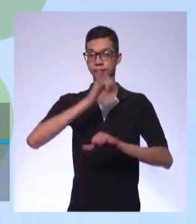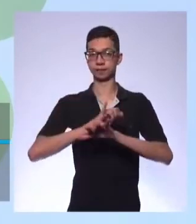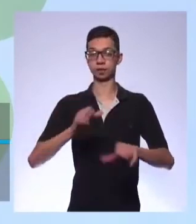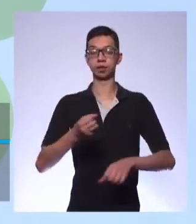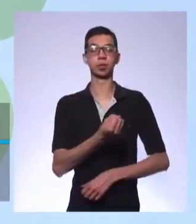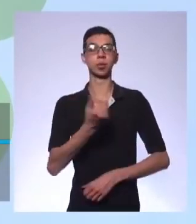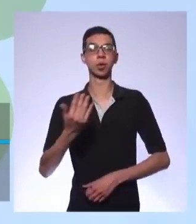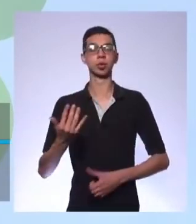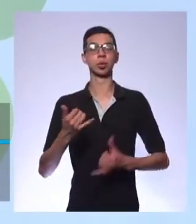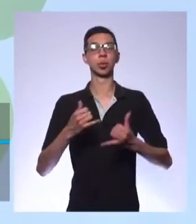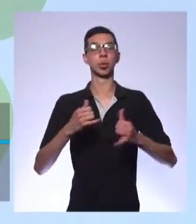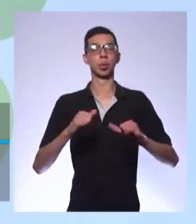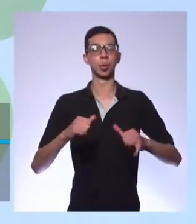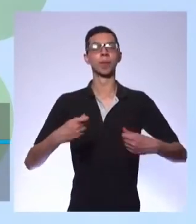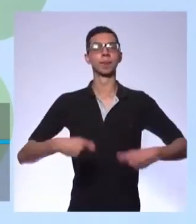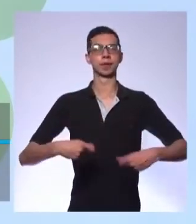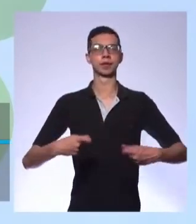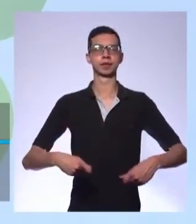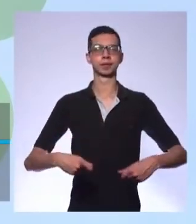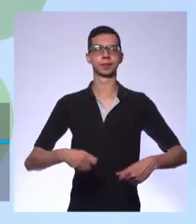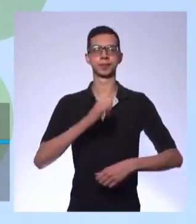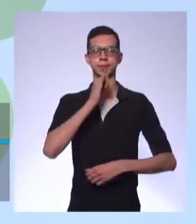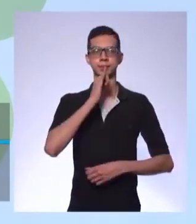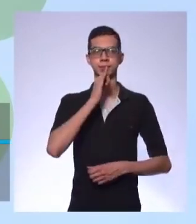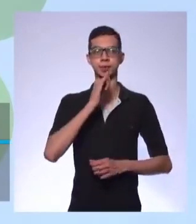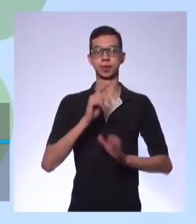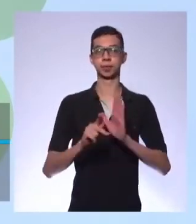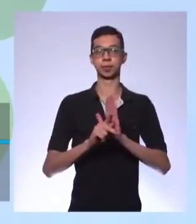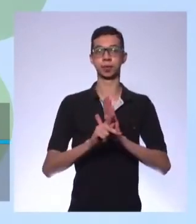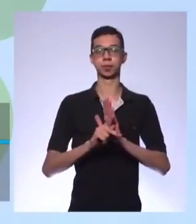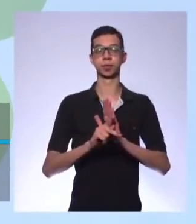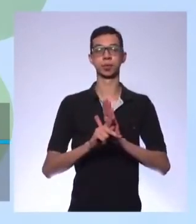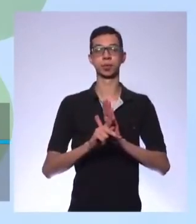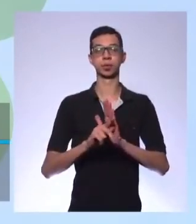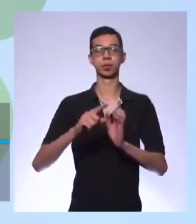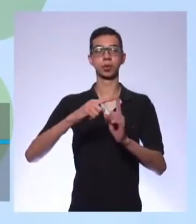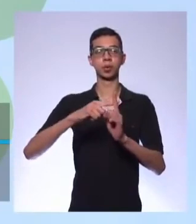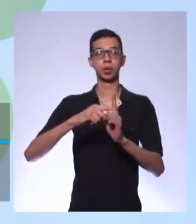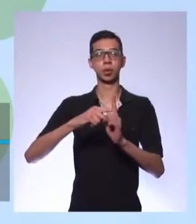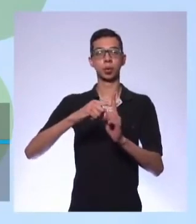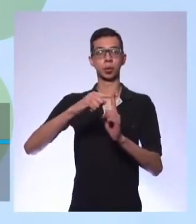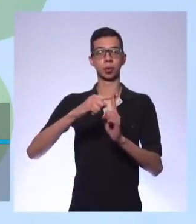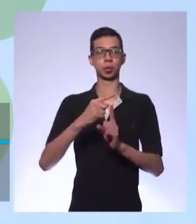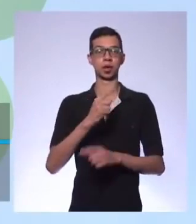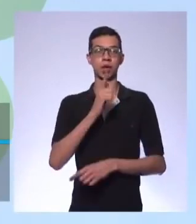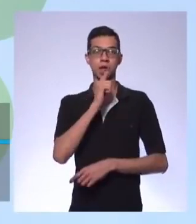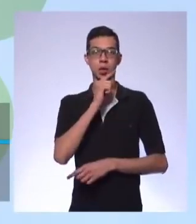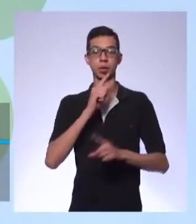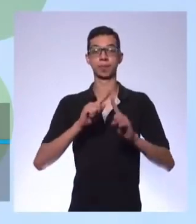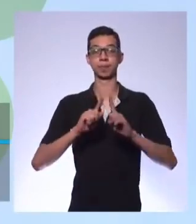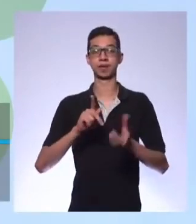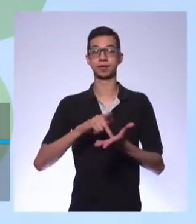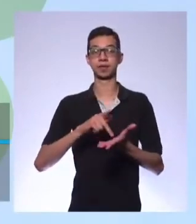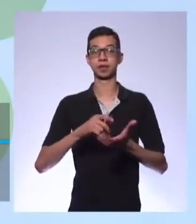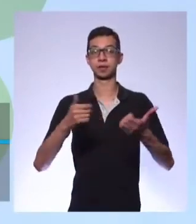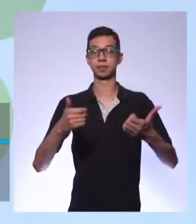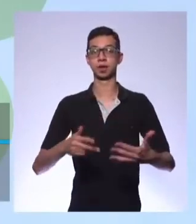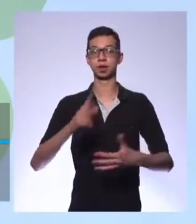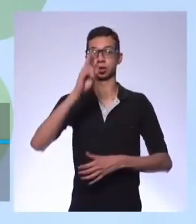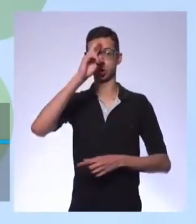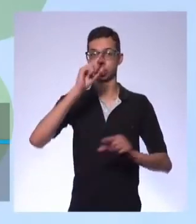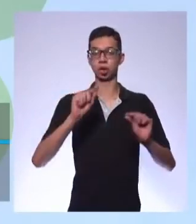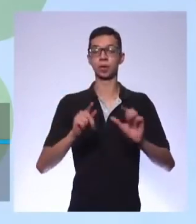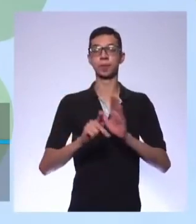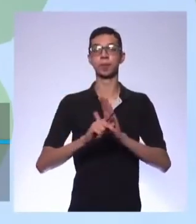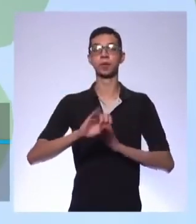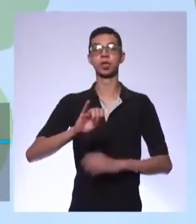para elevar 1 grau Celsius a temperatura de 1 grama de água. Na verdade, esse experimento que está colocado aqui do historicamente é o experimento de